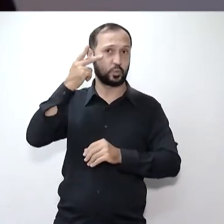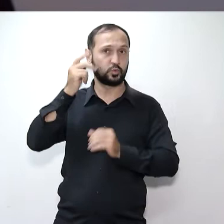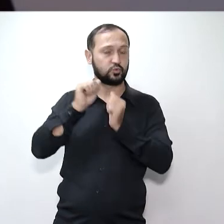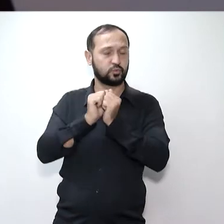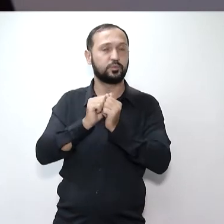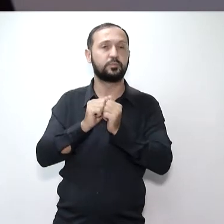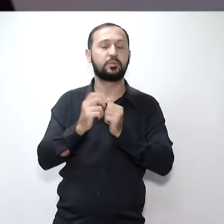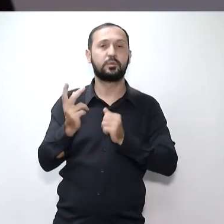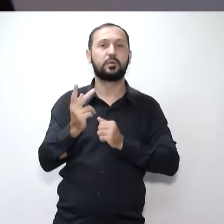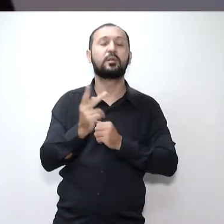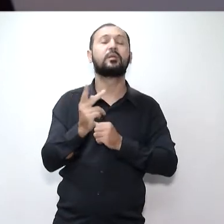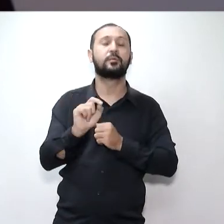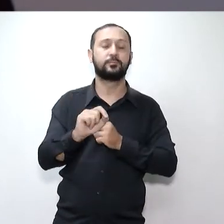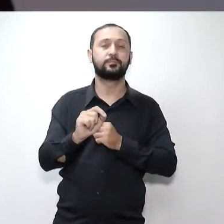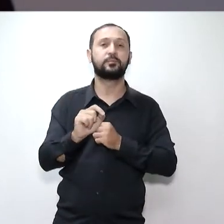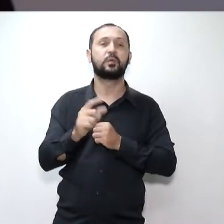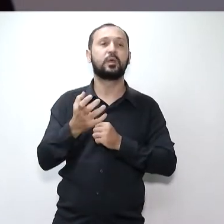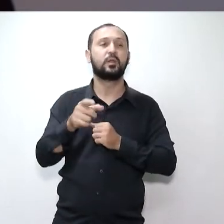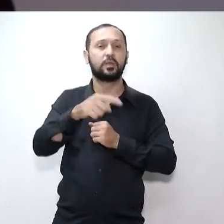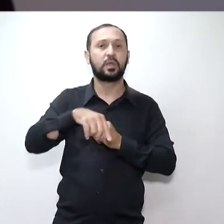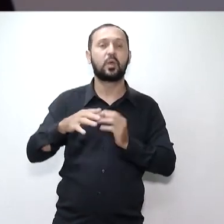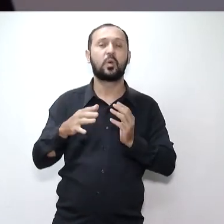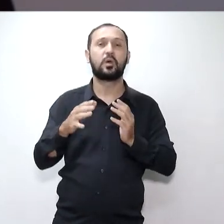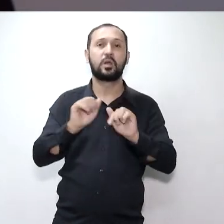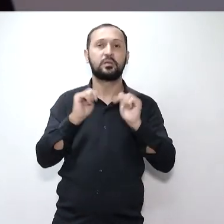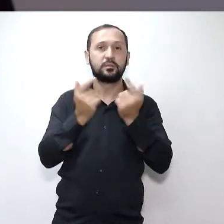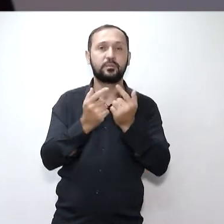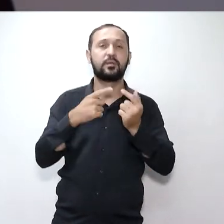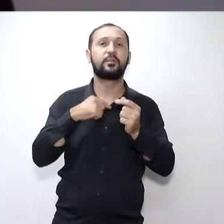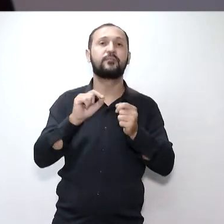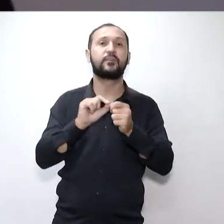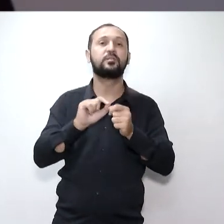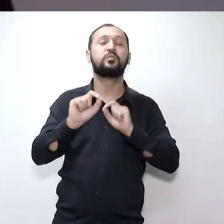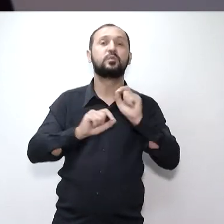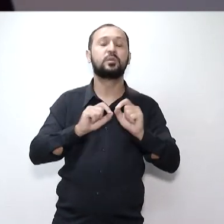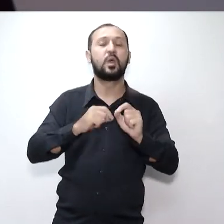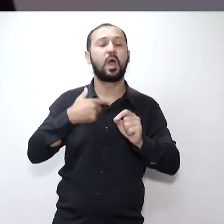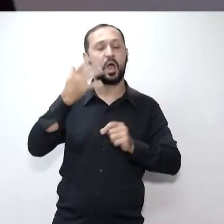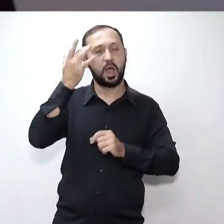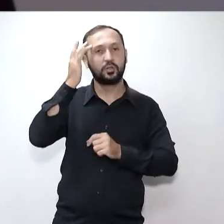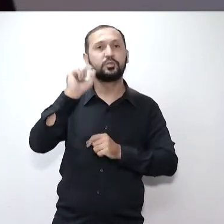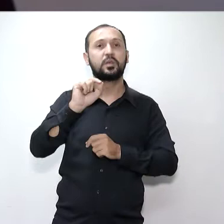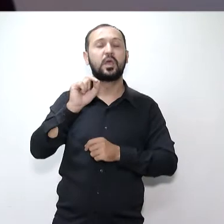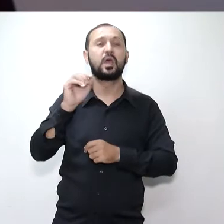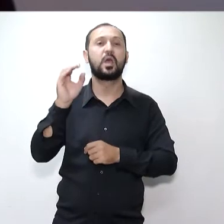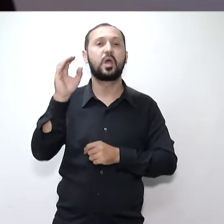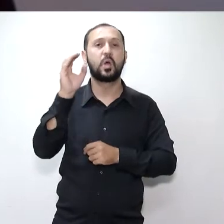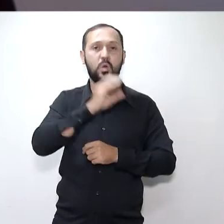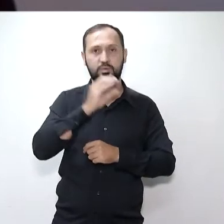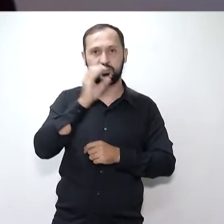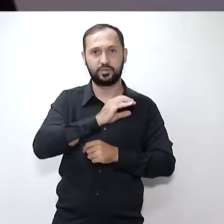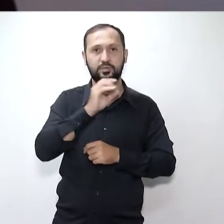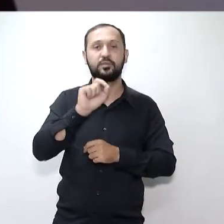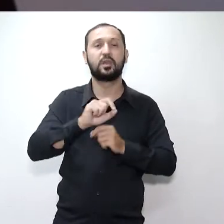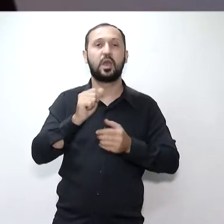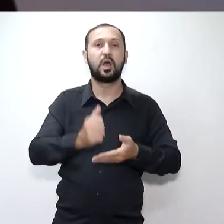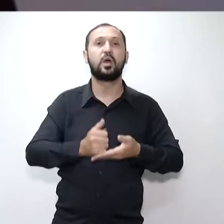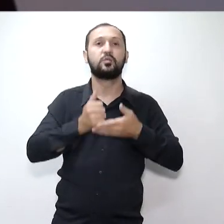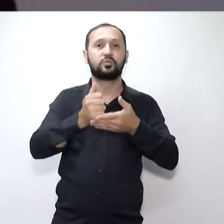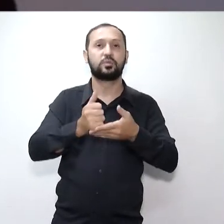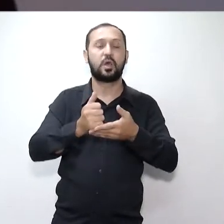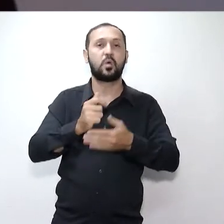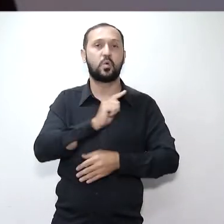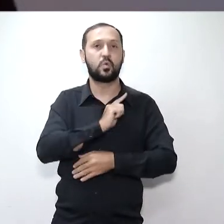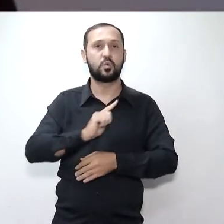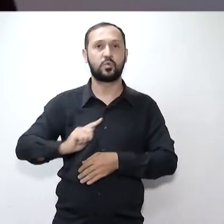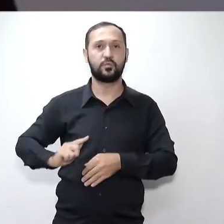os deputados que votaram favoravelmente esse projeto meu e do Pedro Kemp, eu espero, senhor presidente, que esta casa